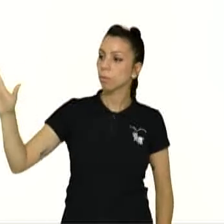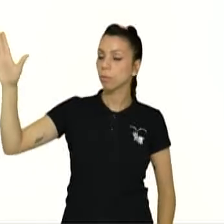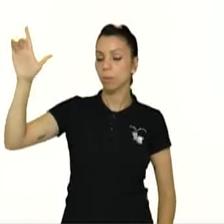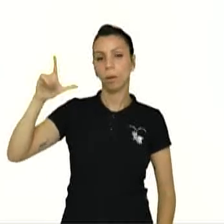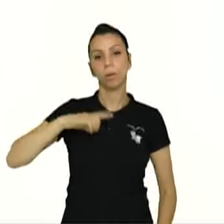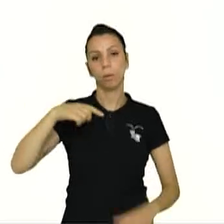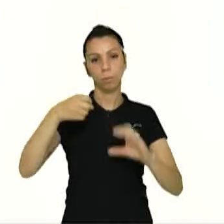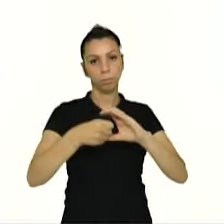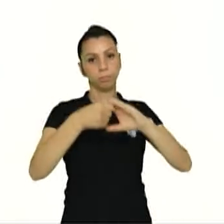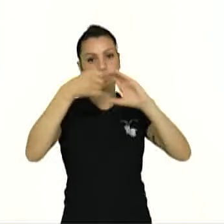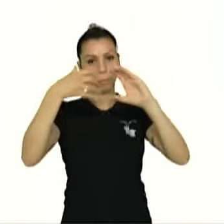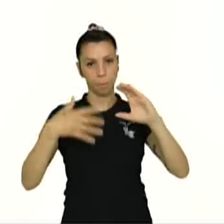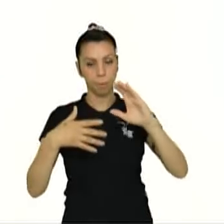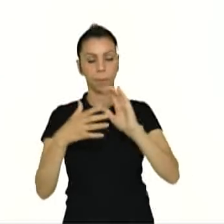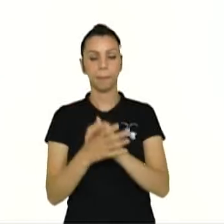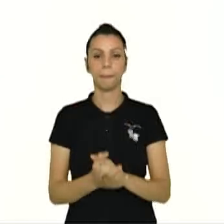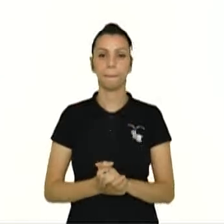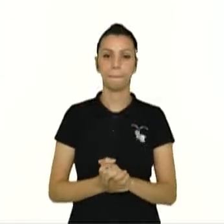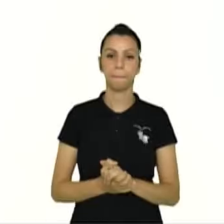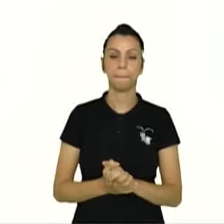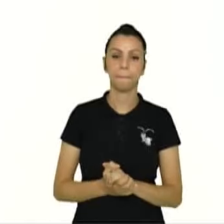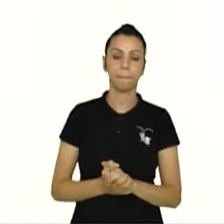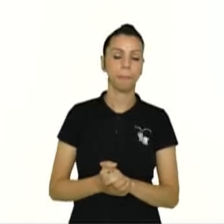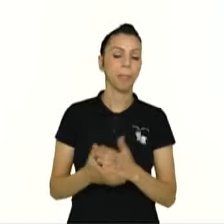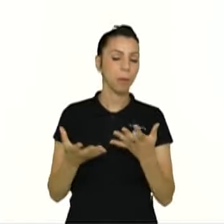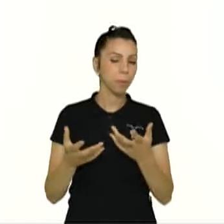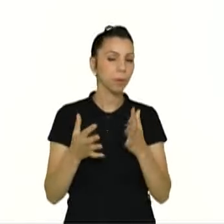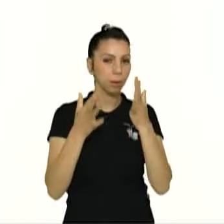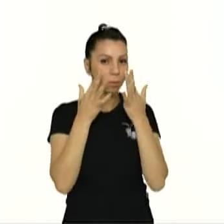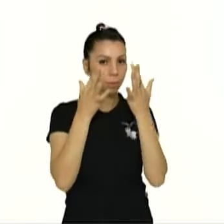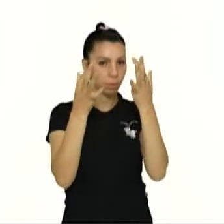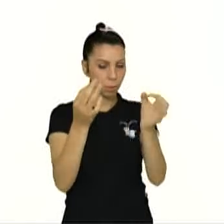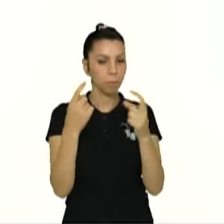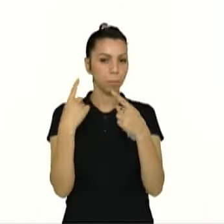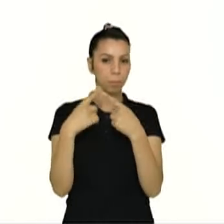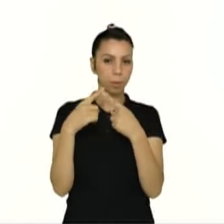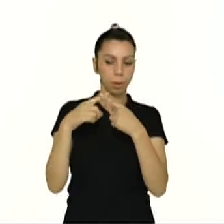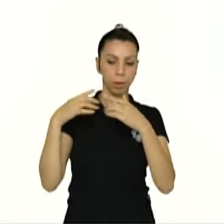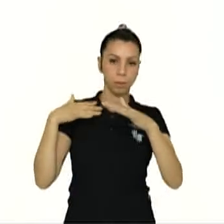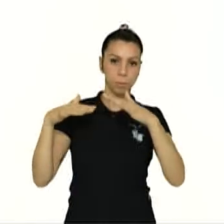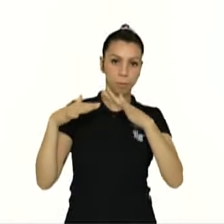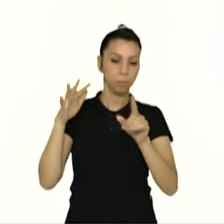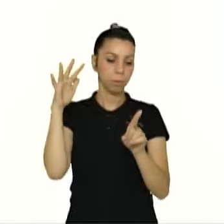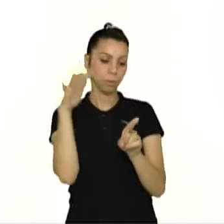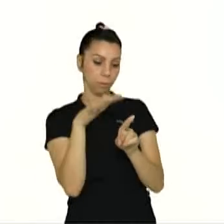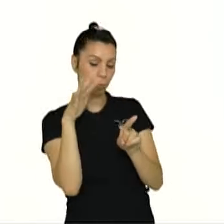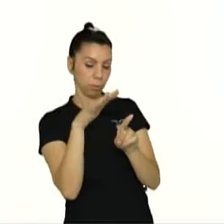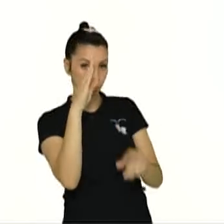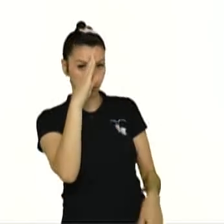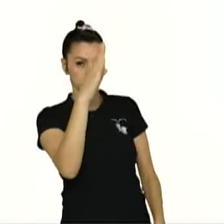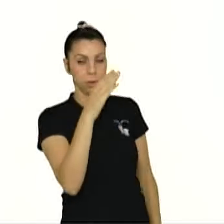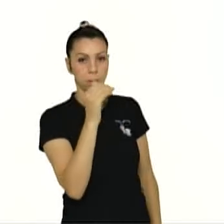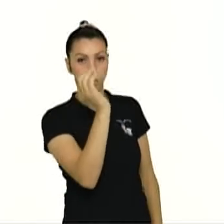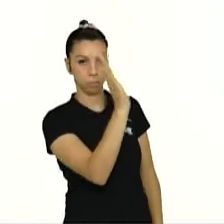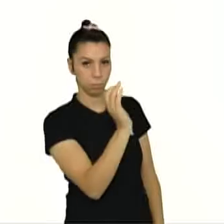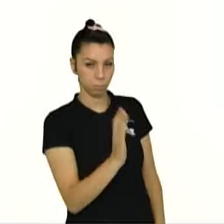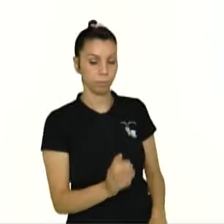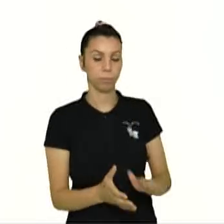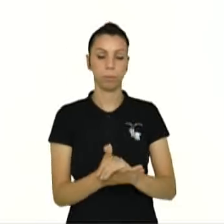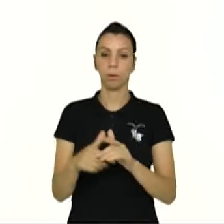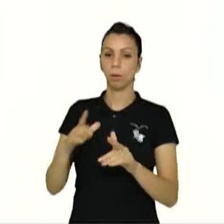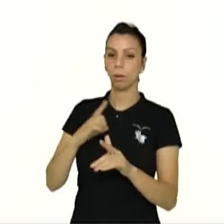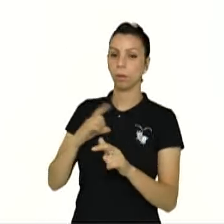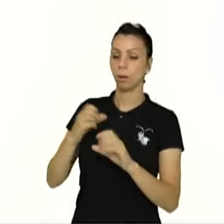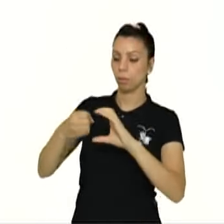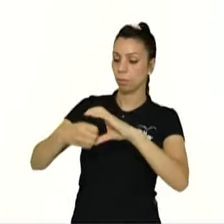algumas características. E eu quero que vocês prestem bem atenção, porque esse movimento vai influenciar no Brasil. Tá? Então, olha só, uma das características